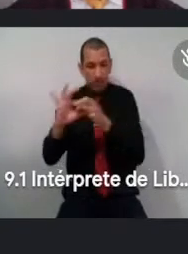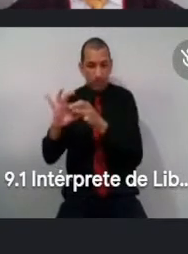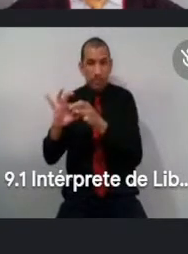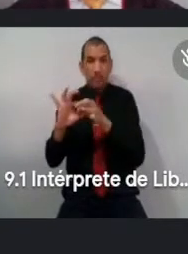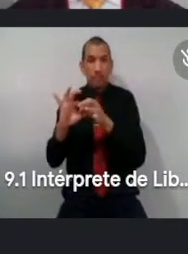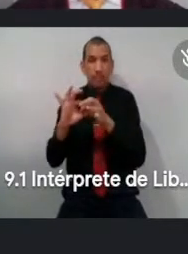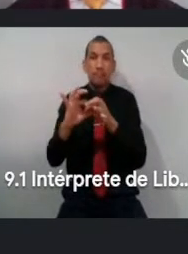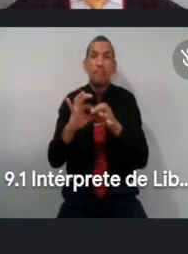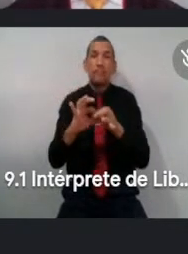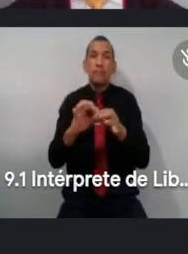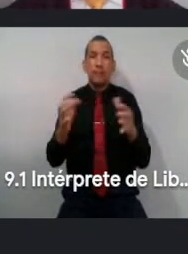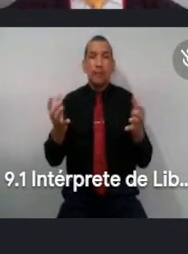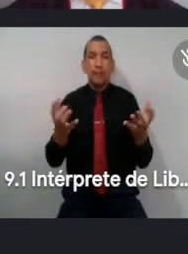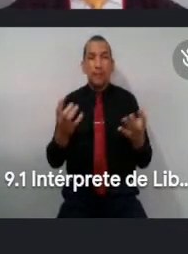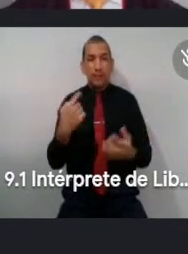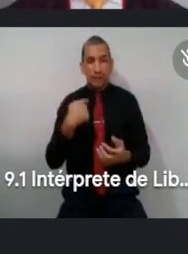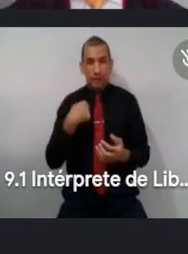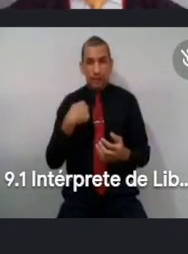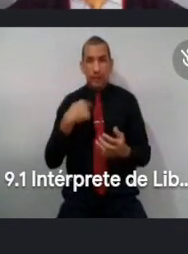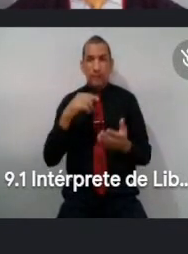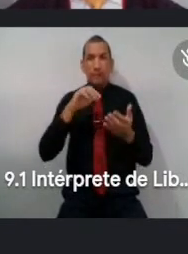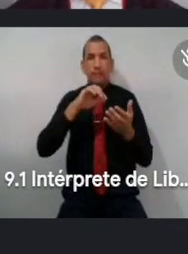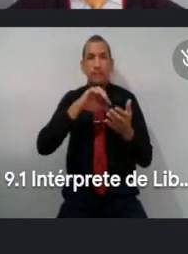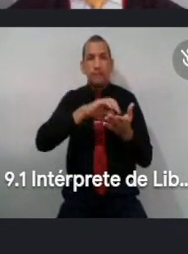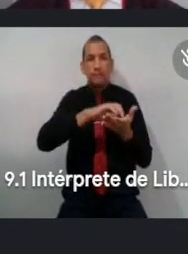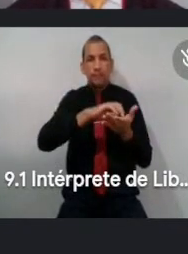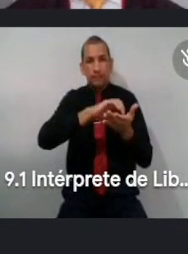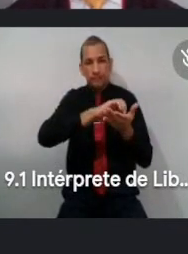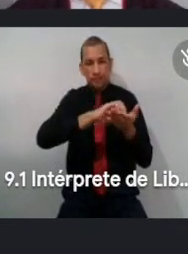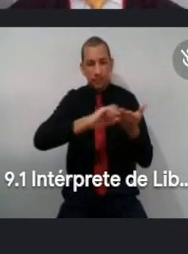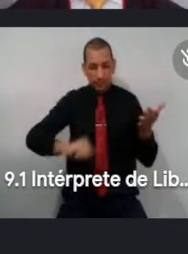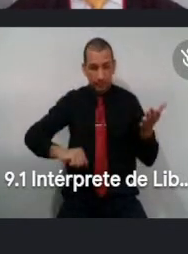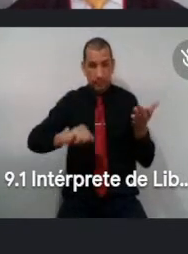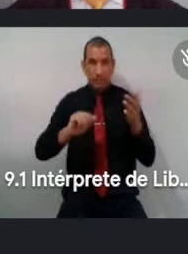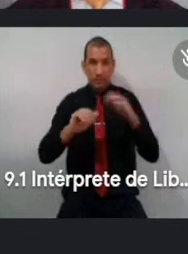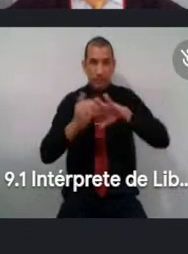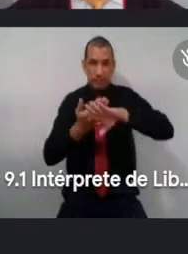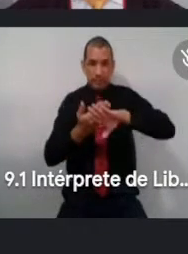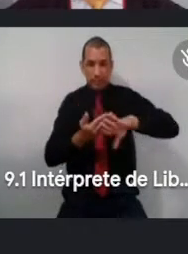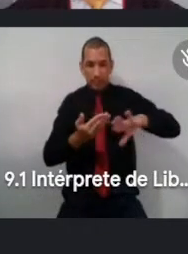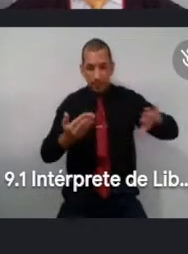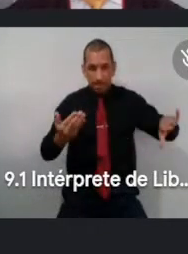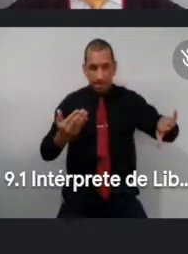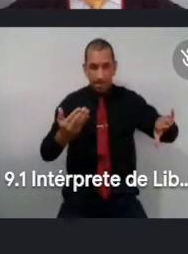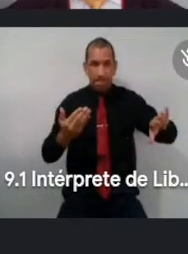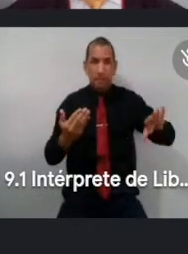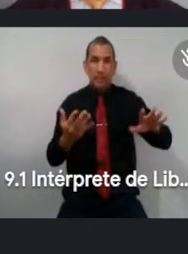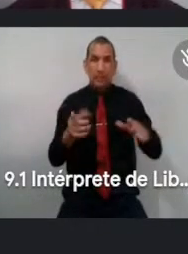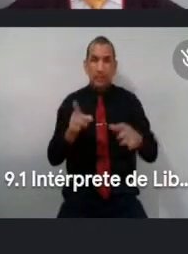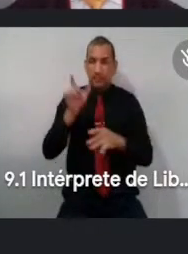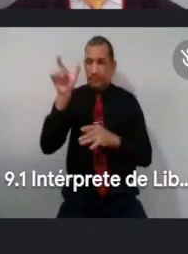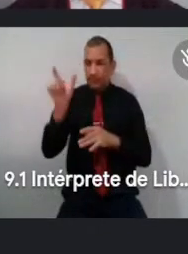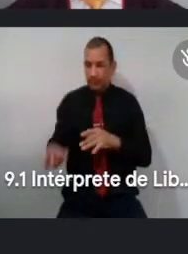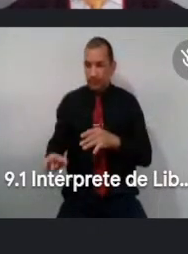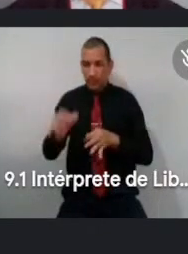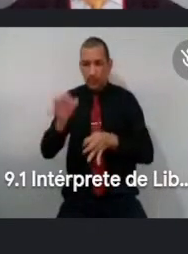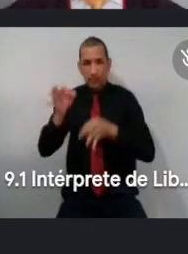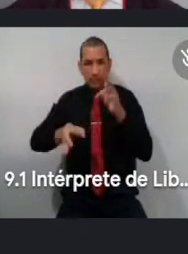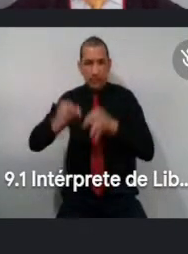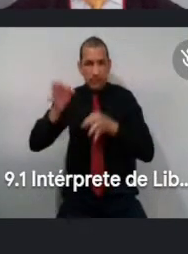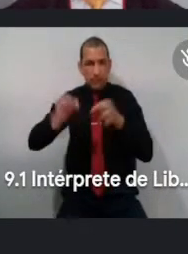presidente eu estou as tô dando essa preliminar de alegação de julgamento